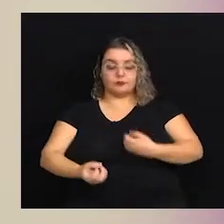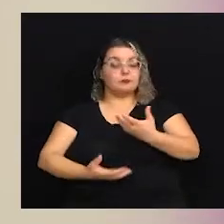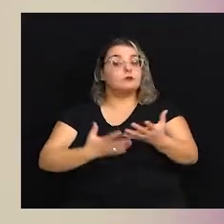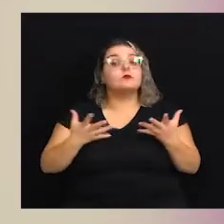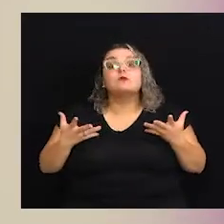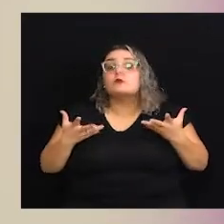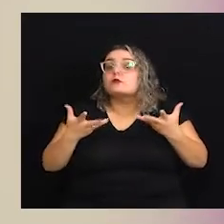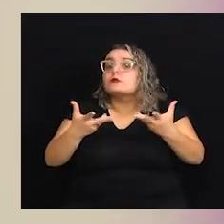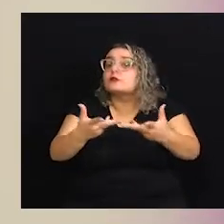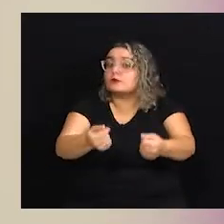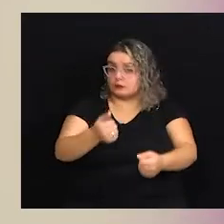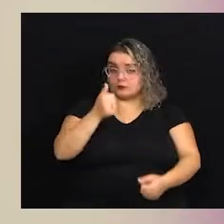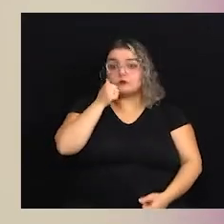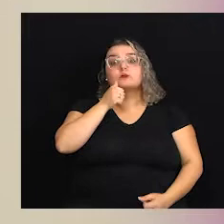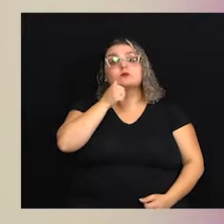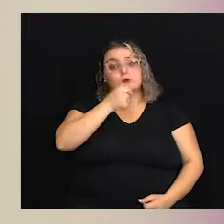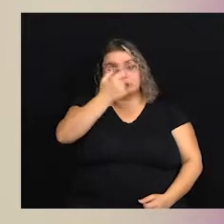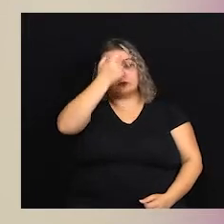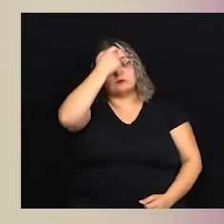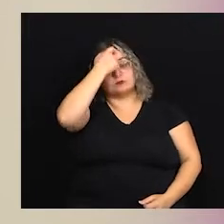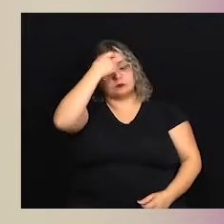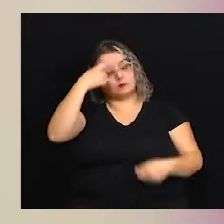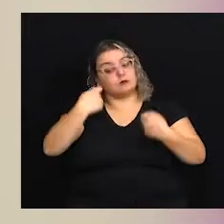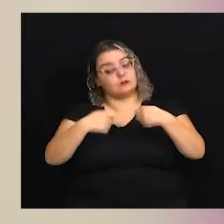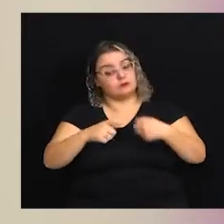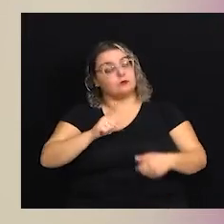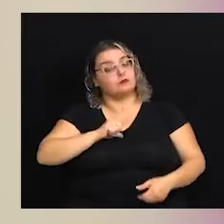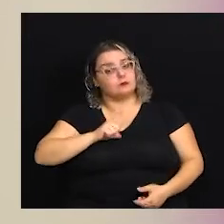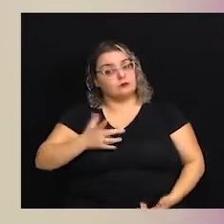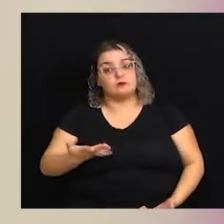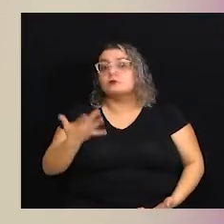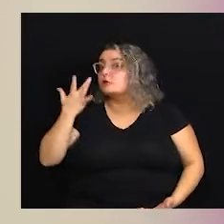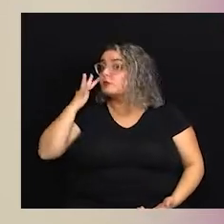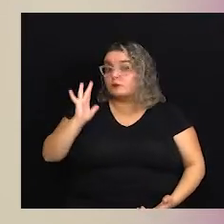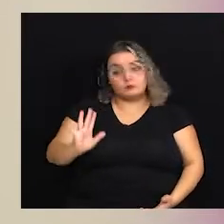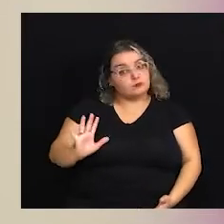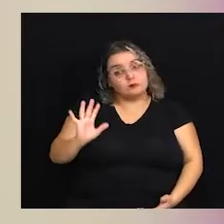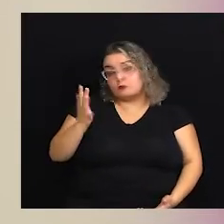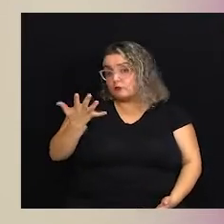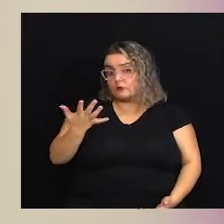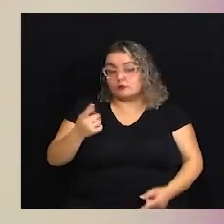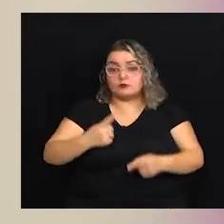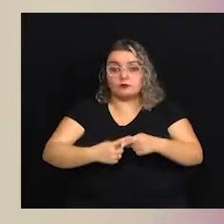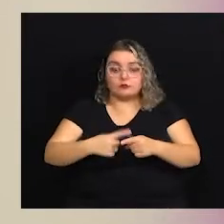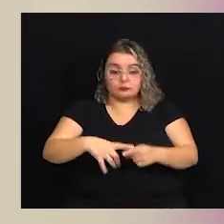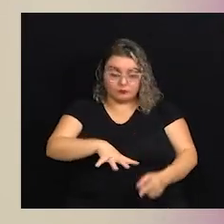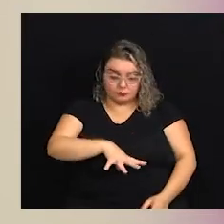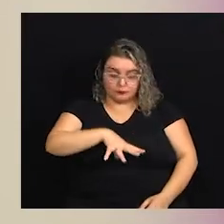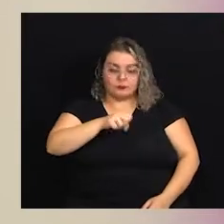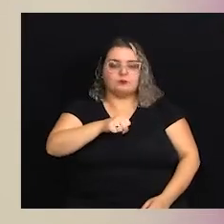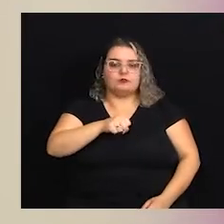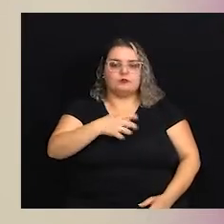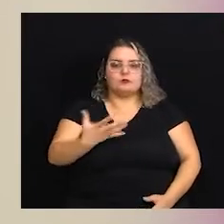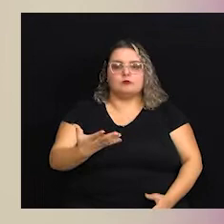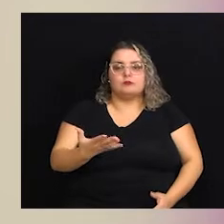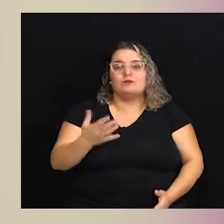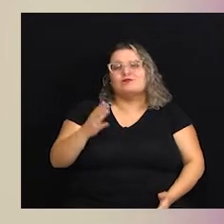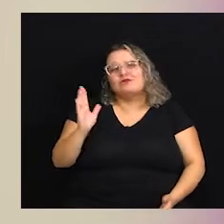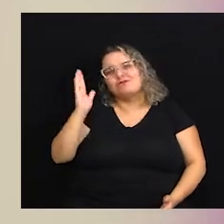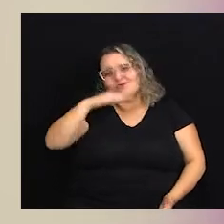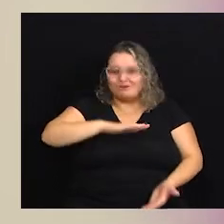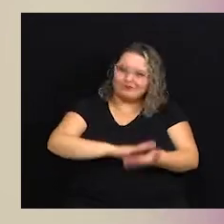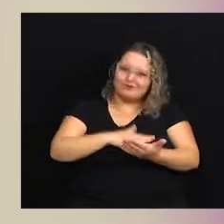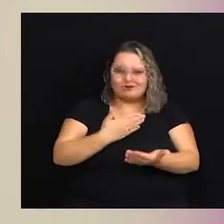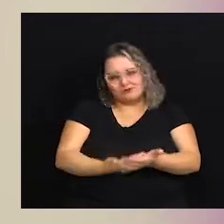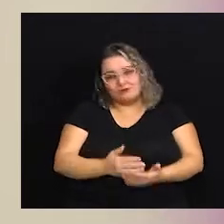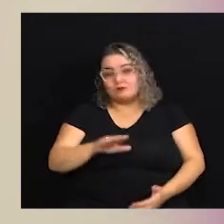todas as mulheres precisam ter essa consciência. Ela não sabe que isso acontece, porque a menopausa é muito mal interpretada como